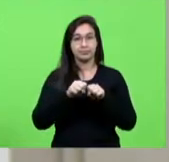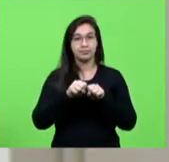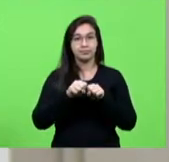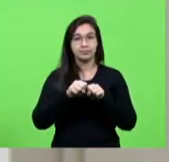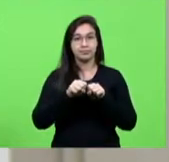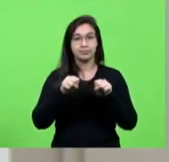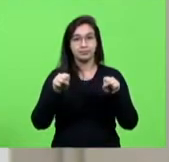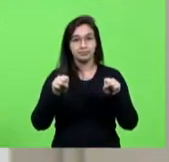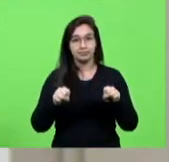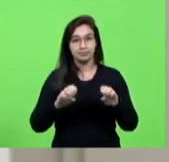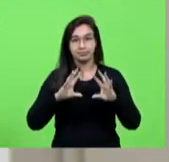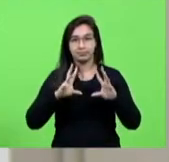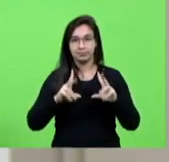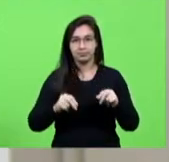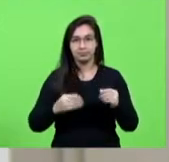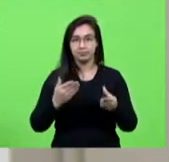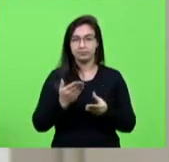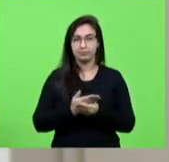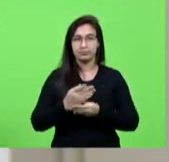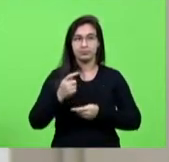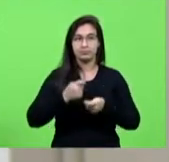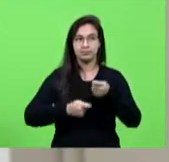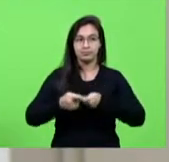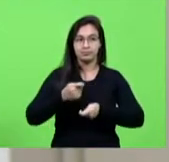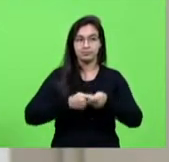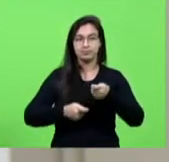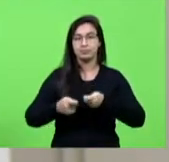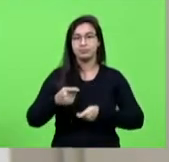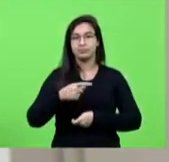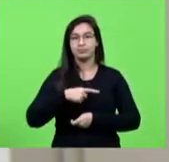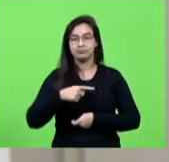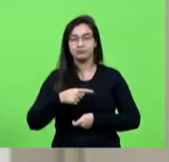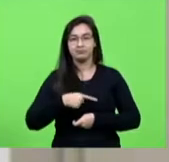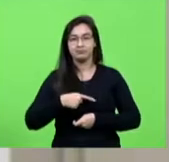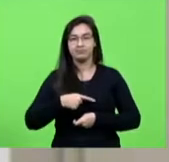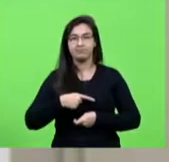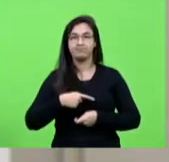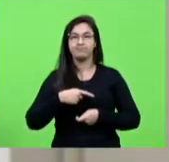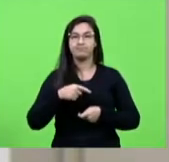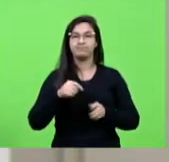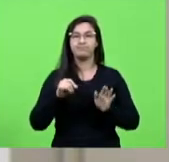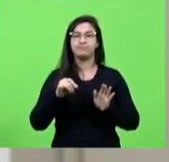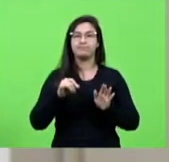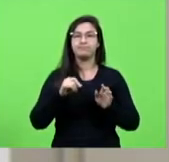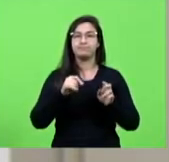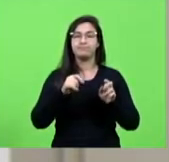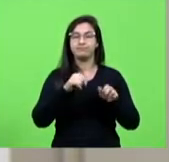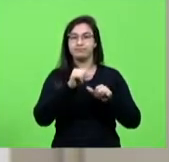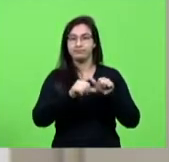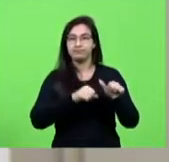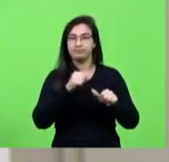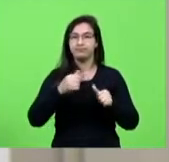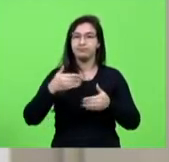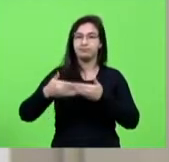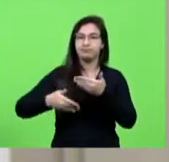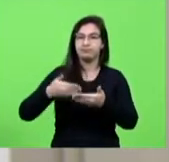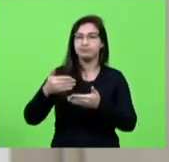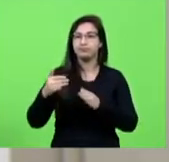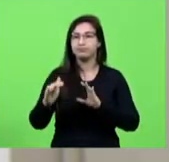processos administrativos, os quais compreendem as etapas de produção, edição, assinatura, tramitação,